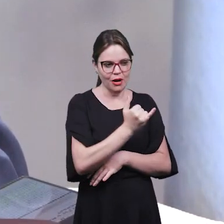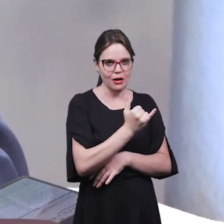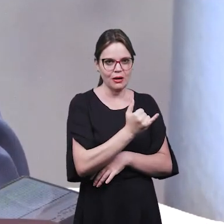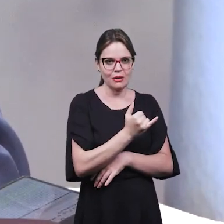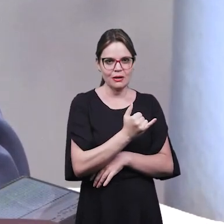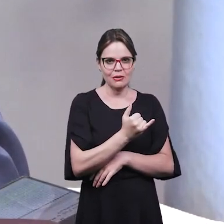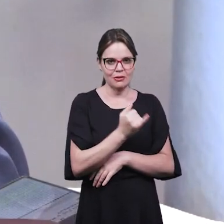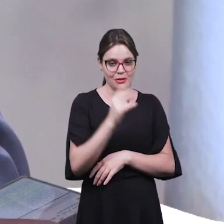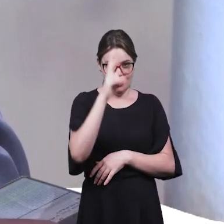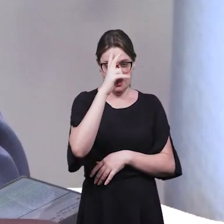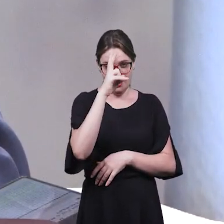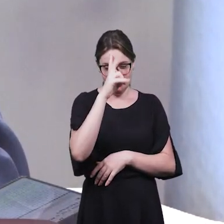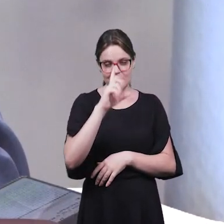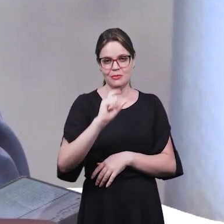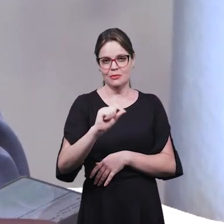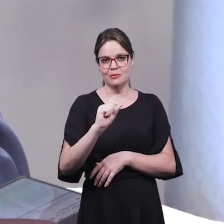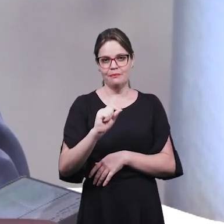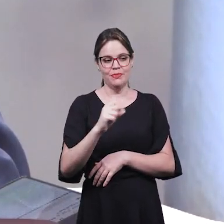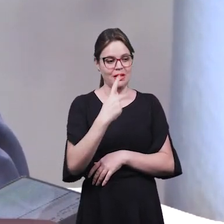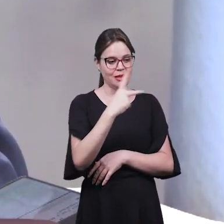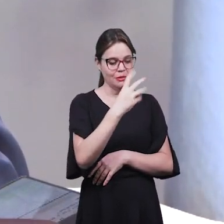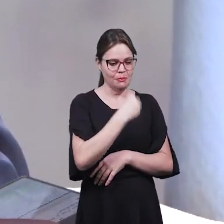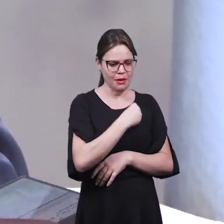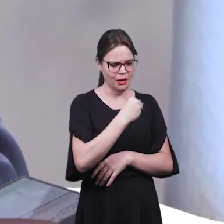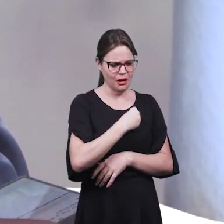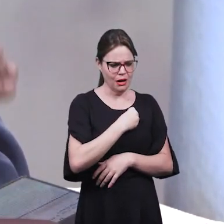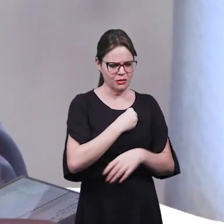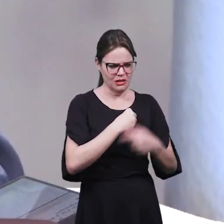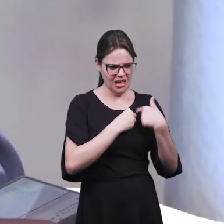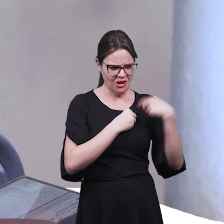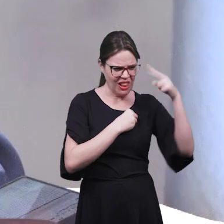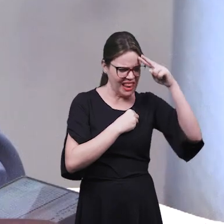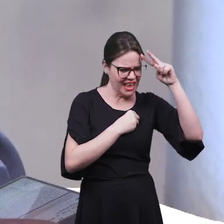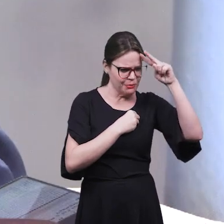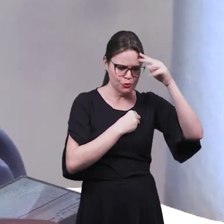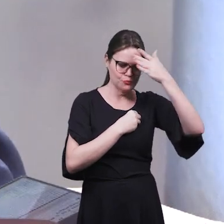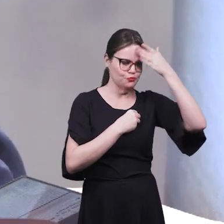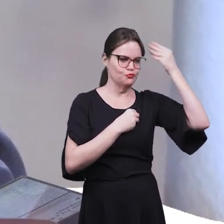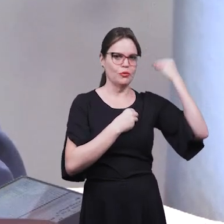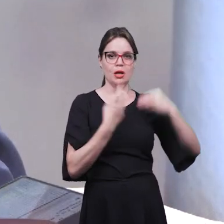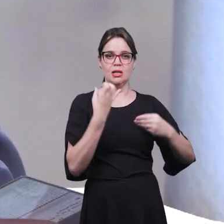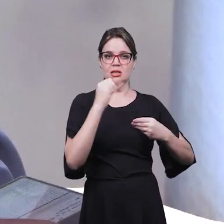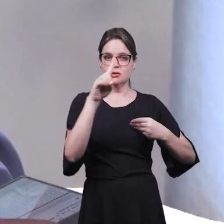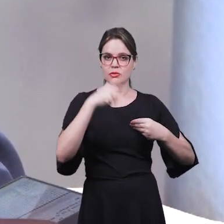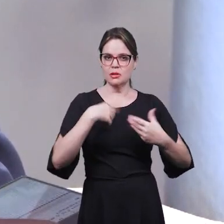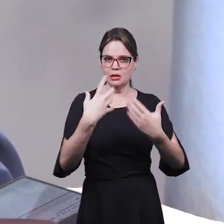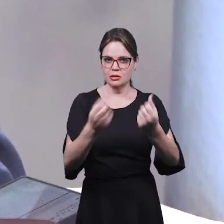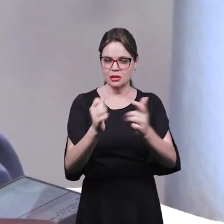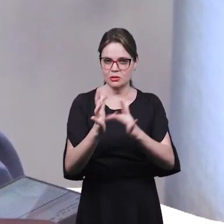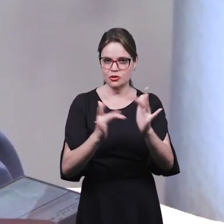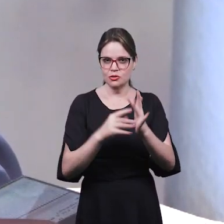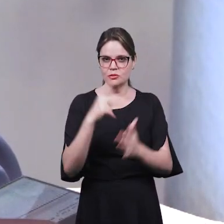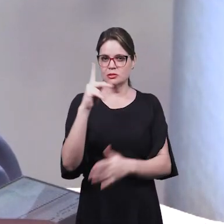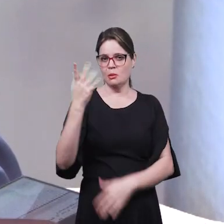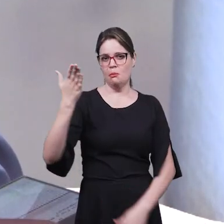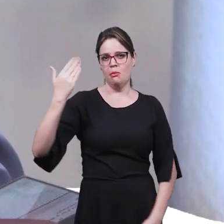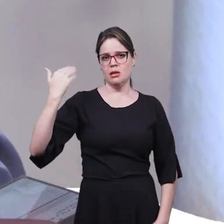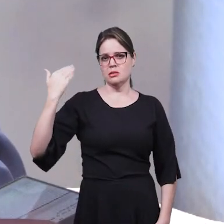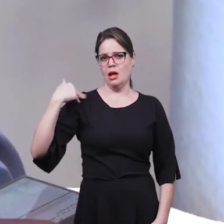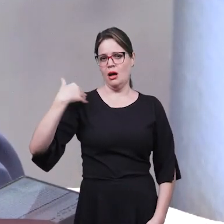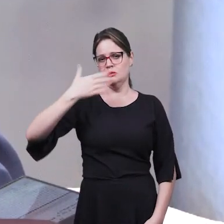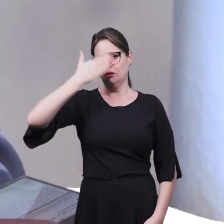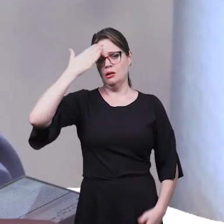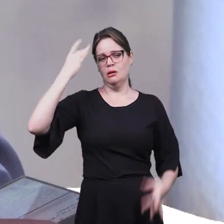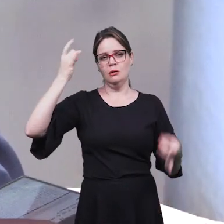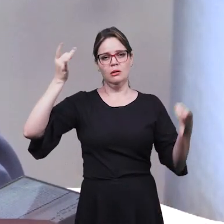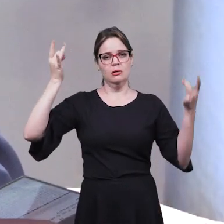né? A palavra de Deus diz assim, dos teus pecados eu não me lembro mais. Quando você encontra Jesus, o seu passado não importa para ele, certo? É